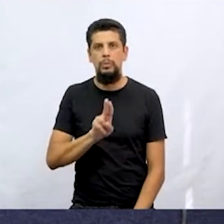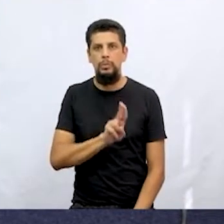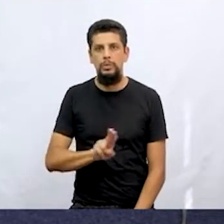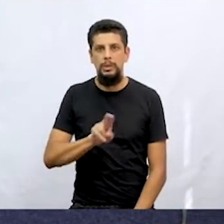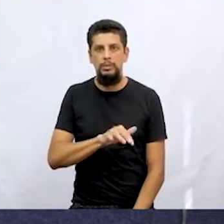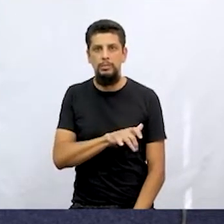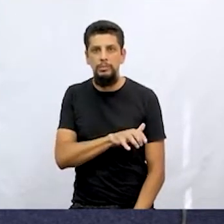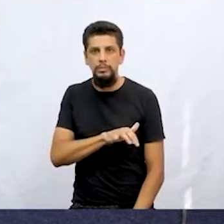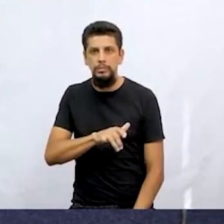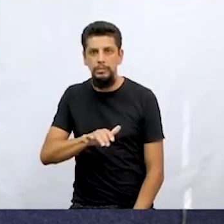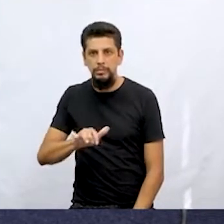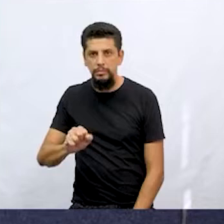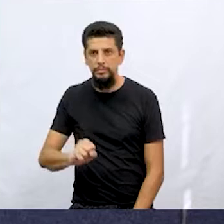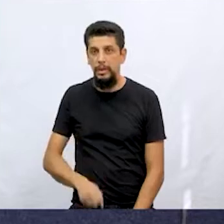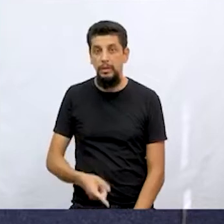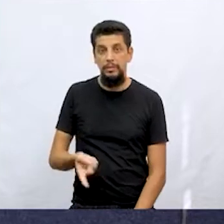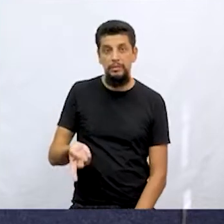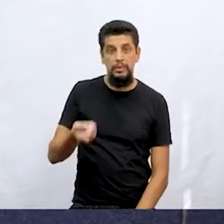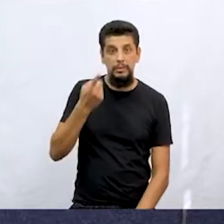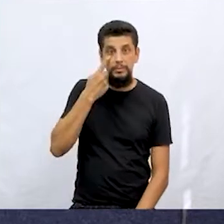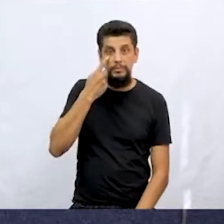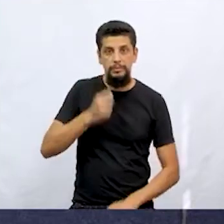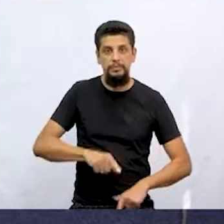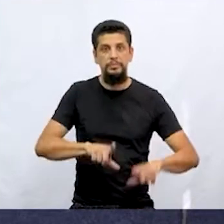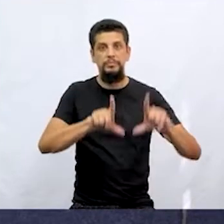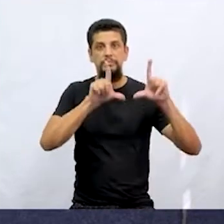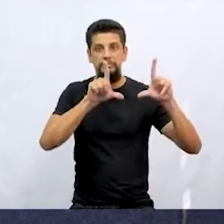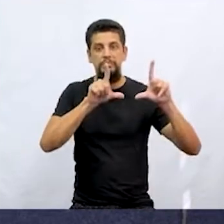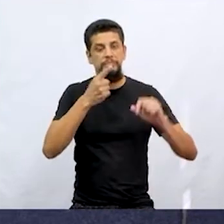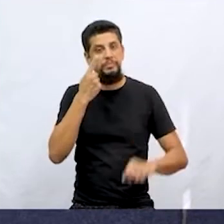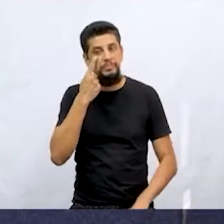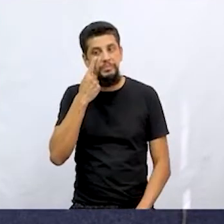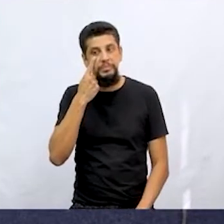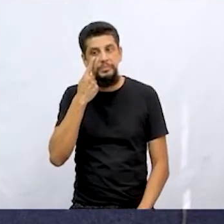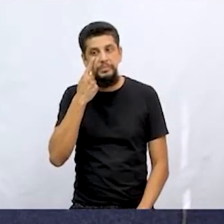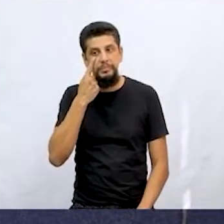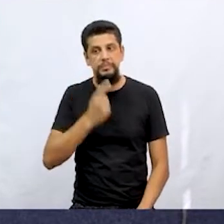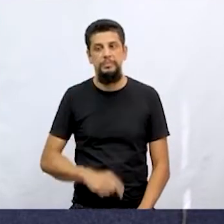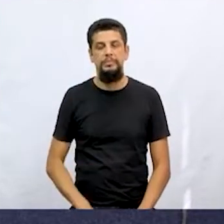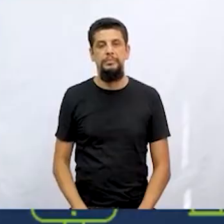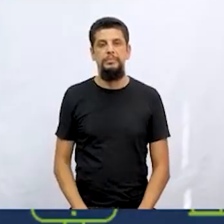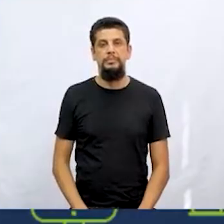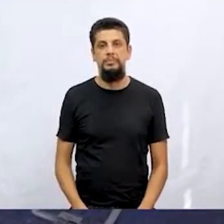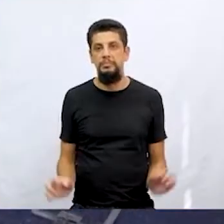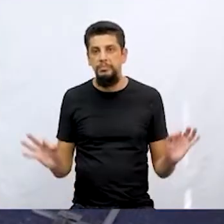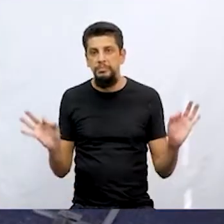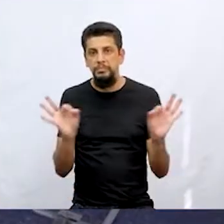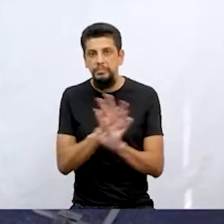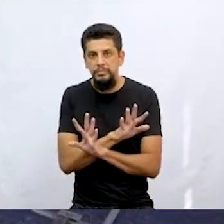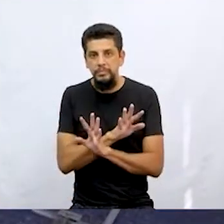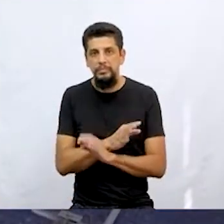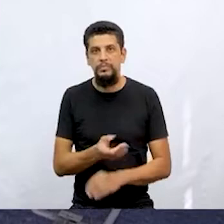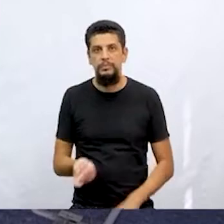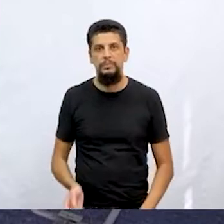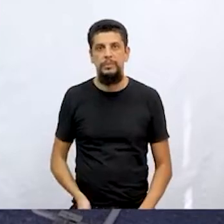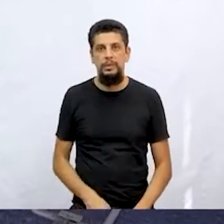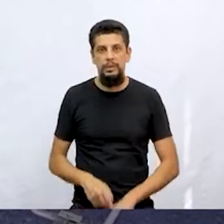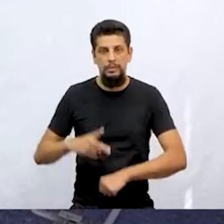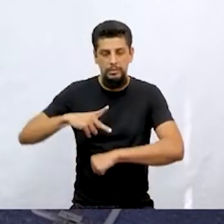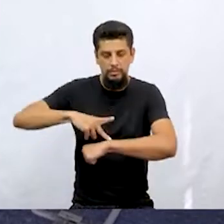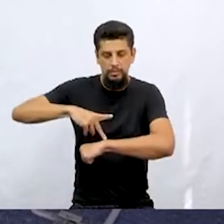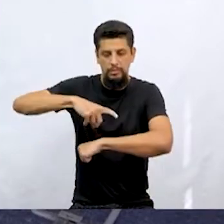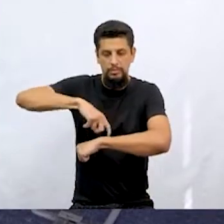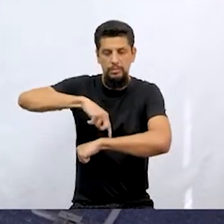o alfabeto. O alfabeto, a ordem do alfabeto. Vamos ver lá como é que ficou a nossa? Vamos? Vamos explicar? Pronto, montamos a